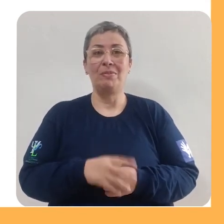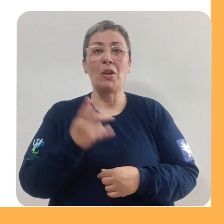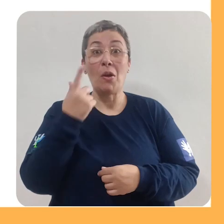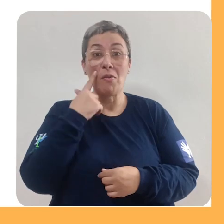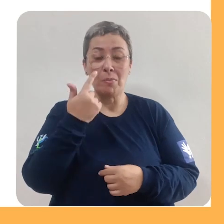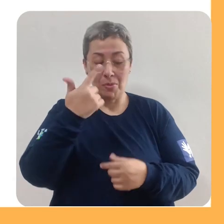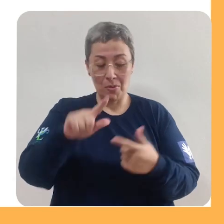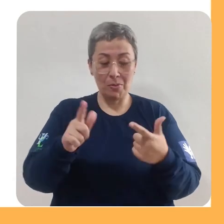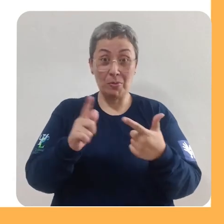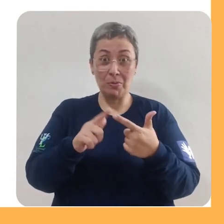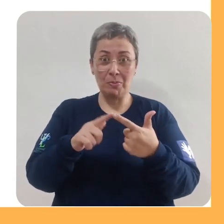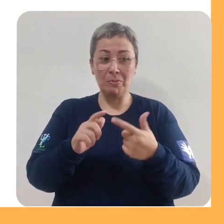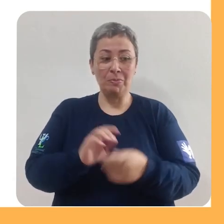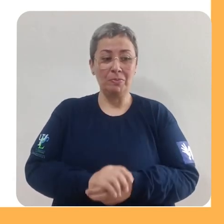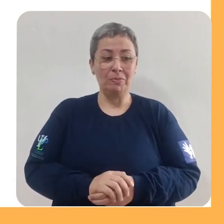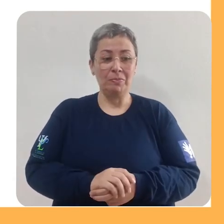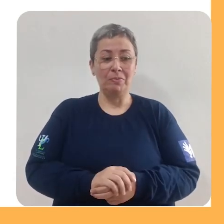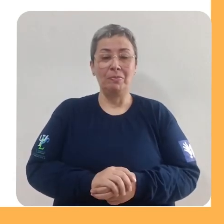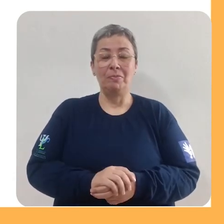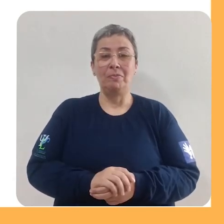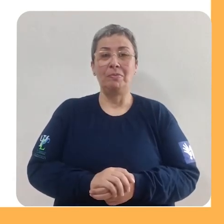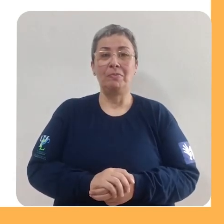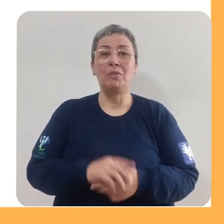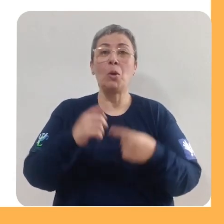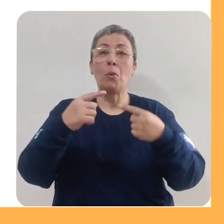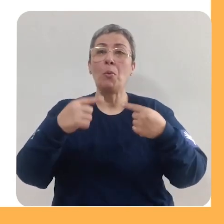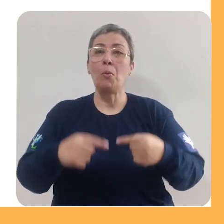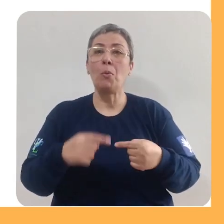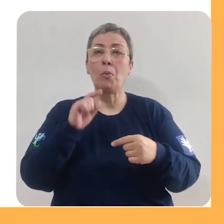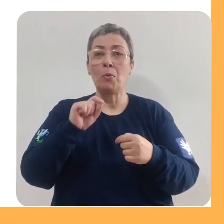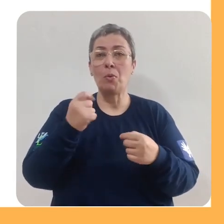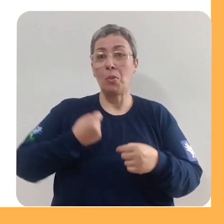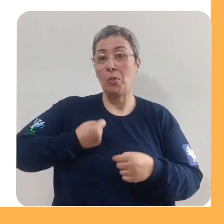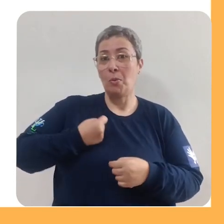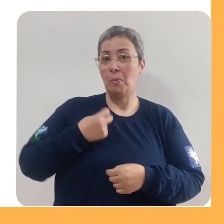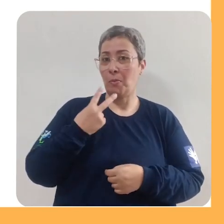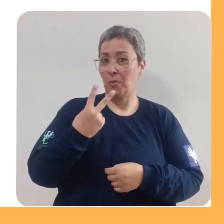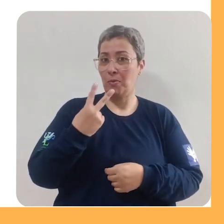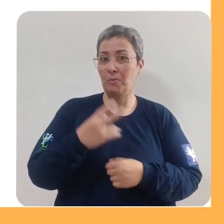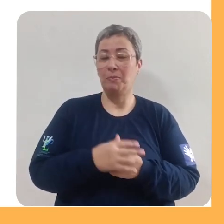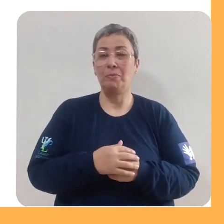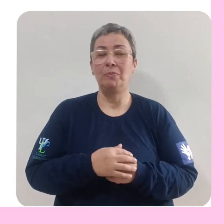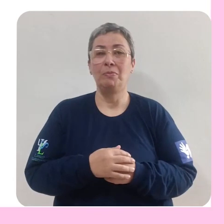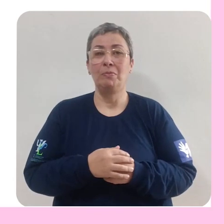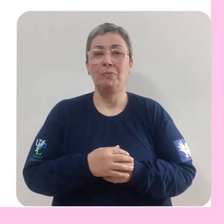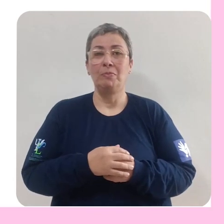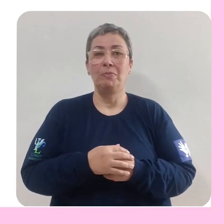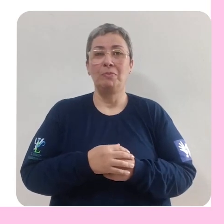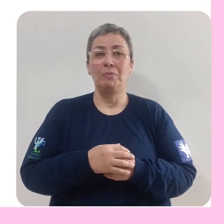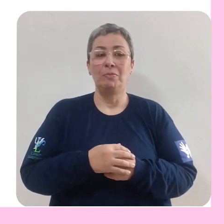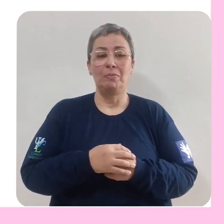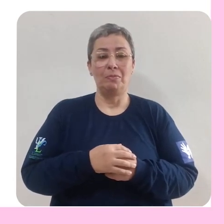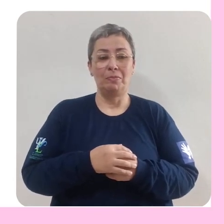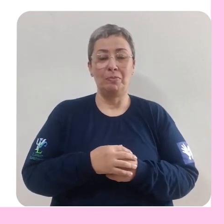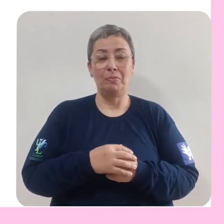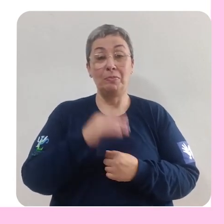Vamos para o próximo desafio. Desafio número 2.